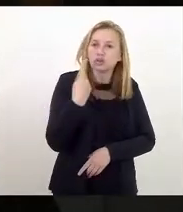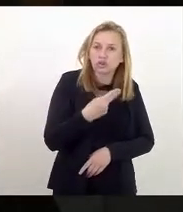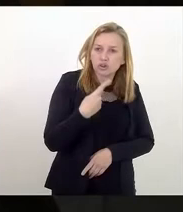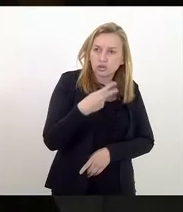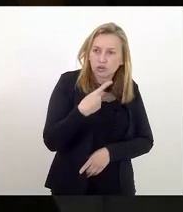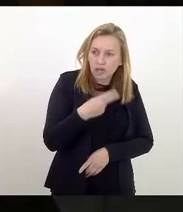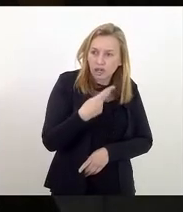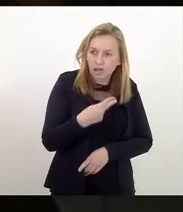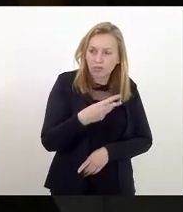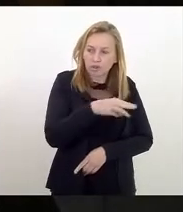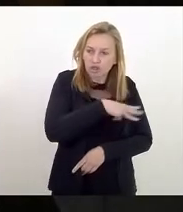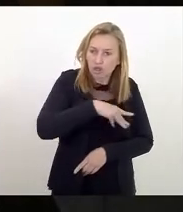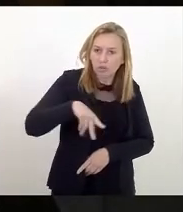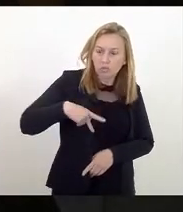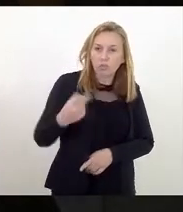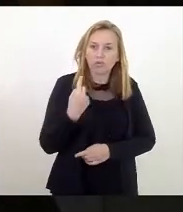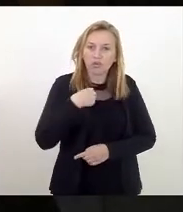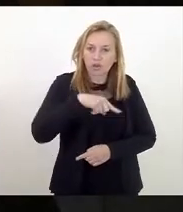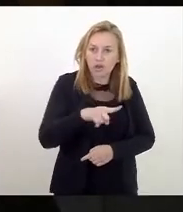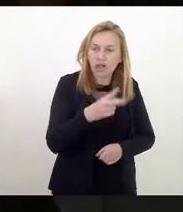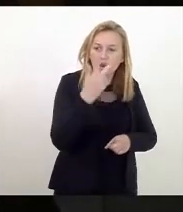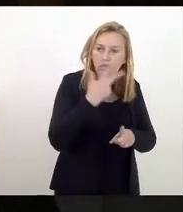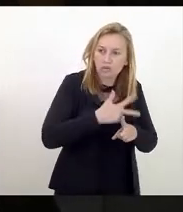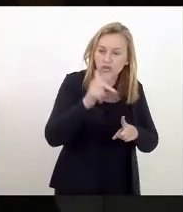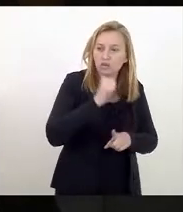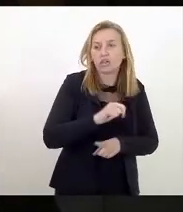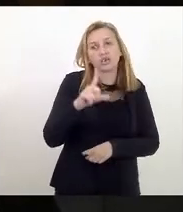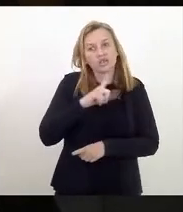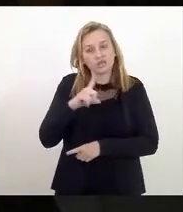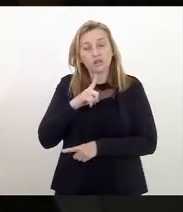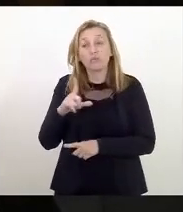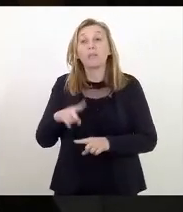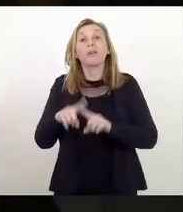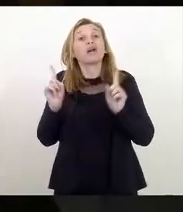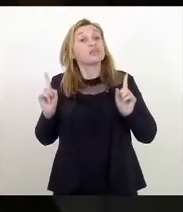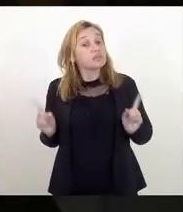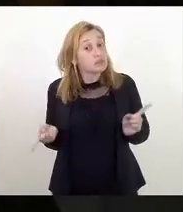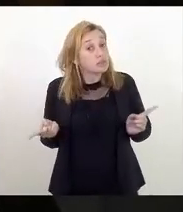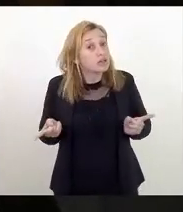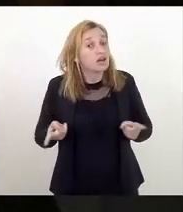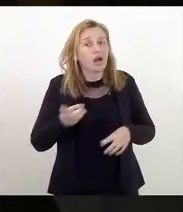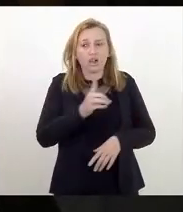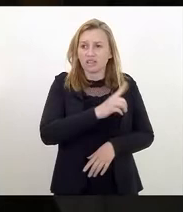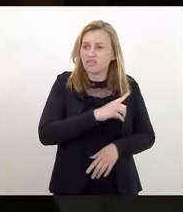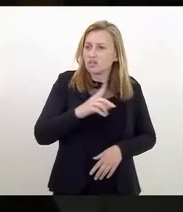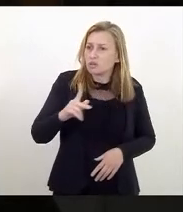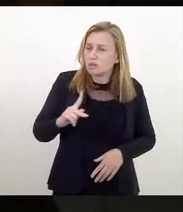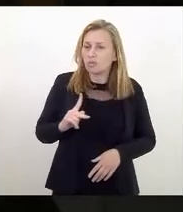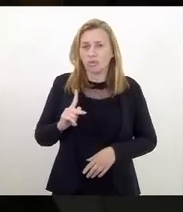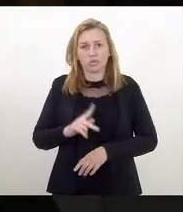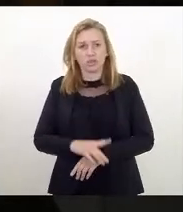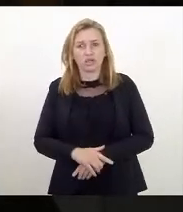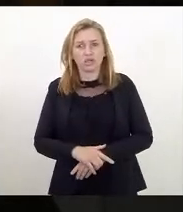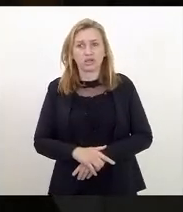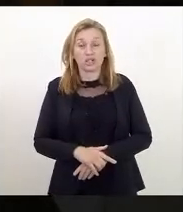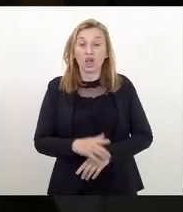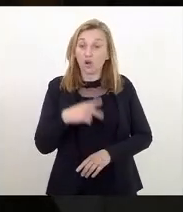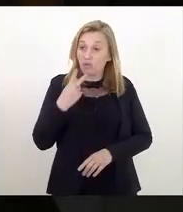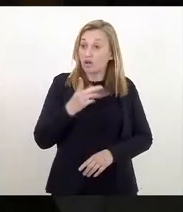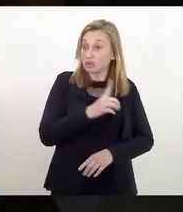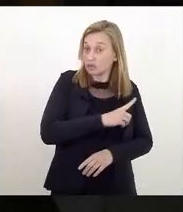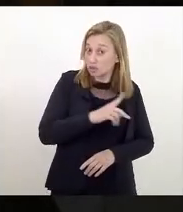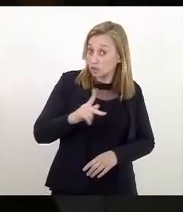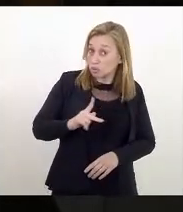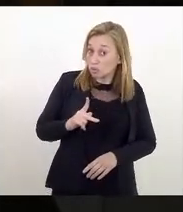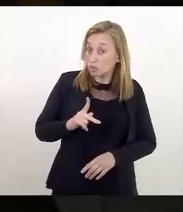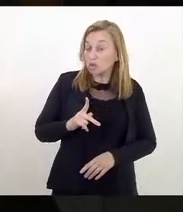Público foi atrás e conseguiu vitórias. Mas a defensoria, e eu digo que a defensoria